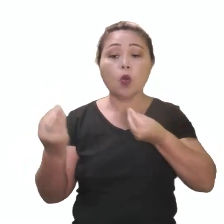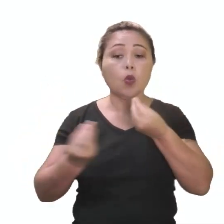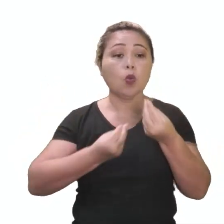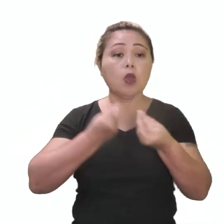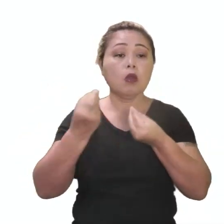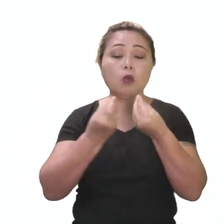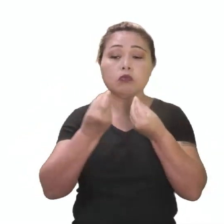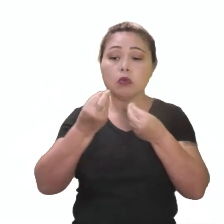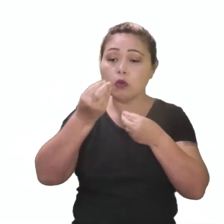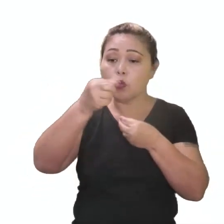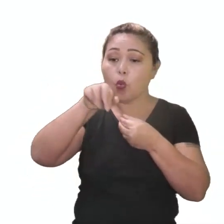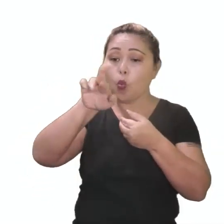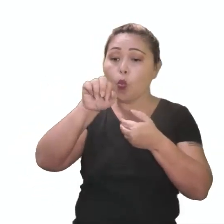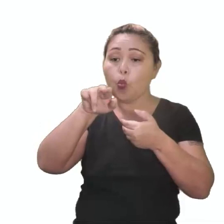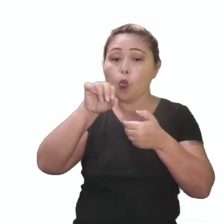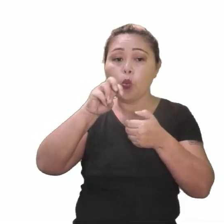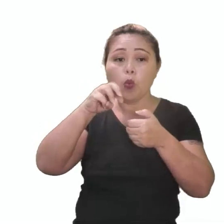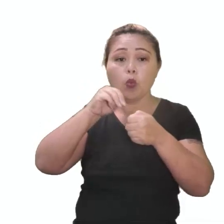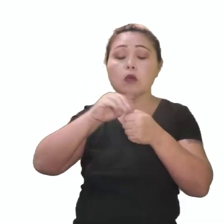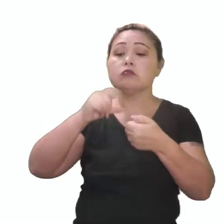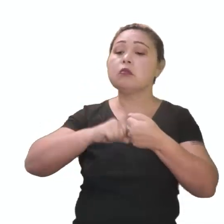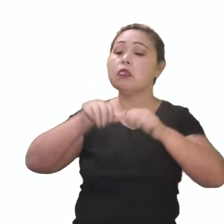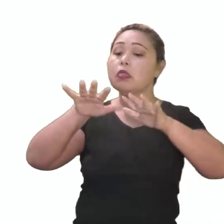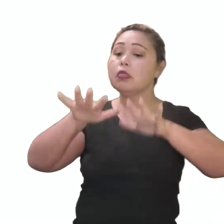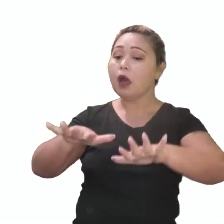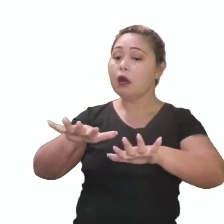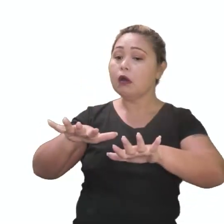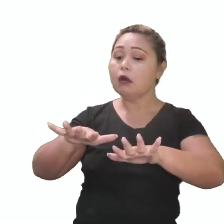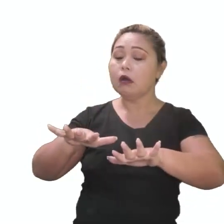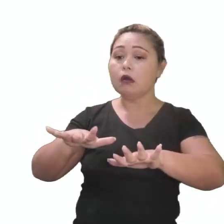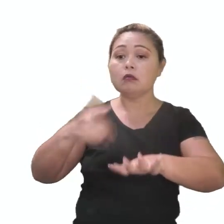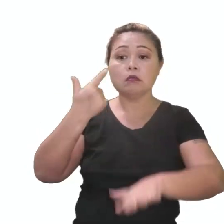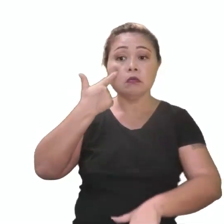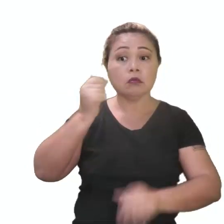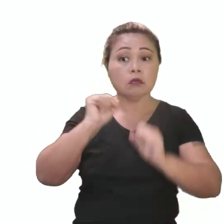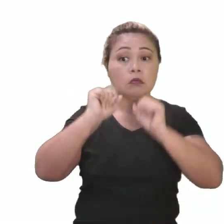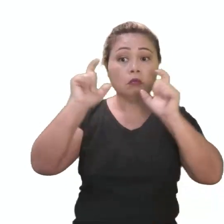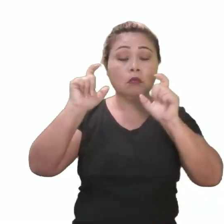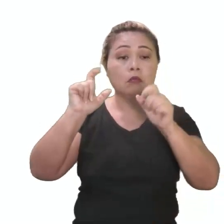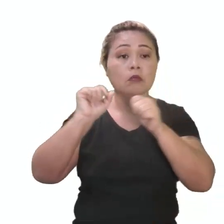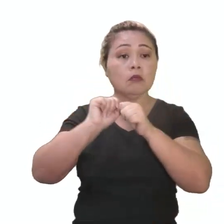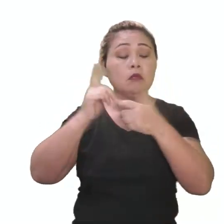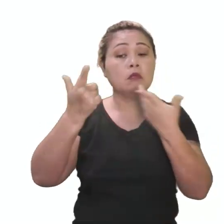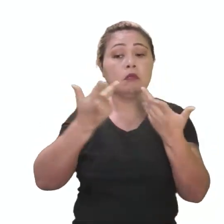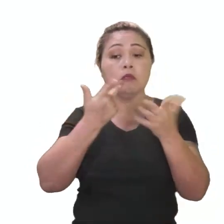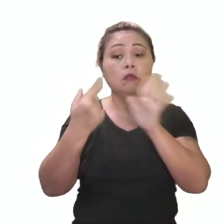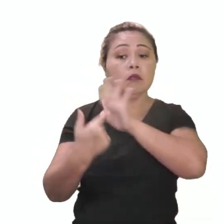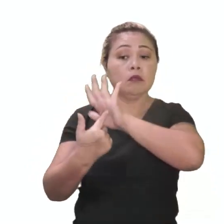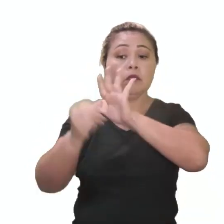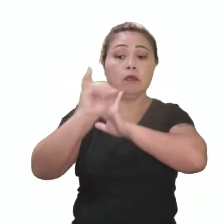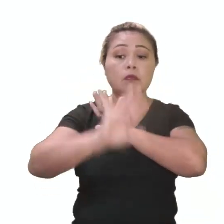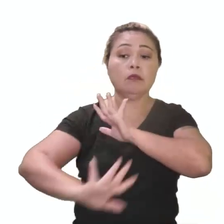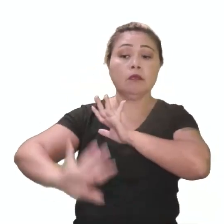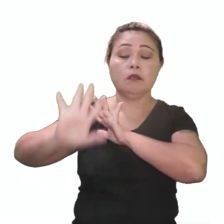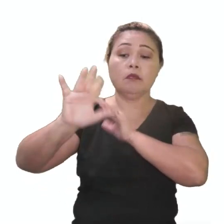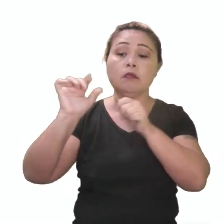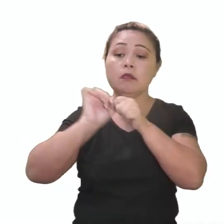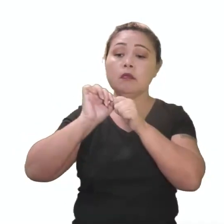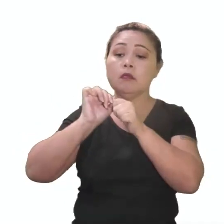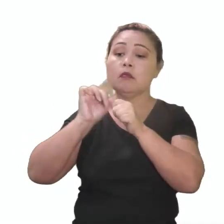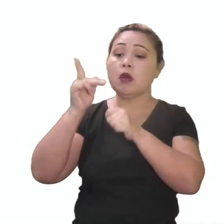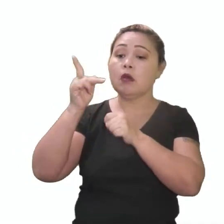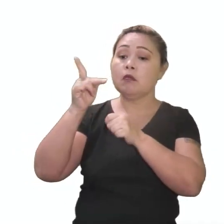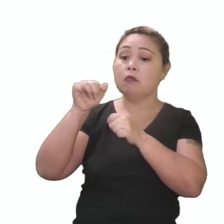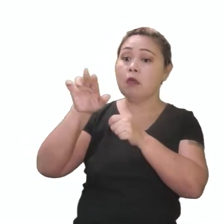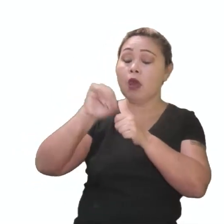tamanho e a forma dos organismos que as deixaram. Preste atenção. A gente mostrou imagens de paleontólogos